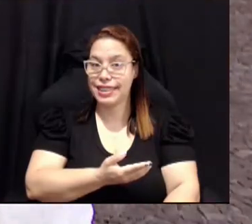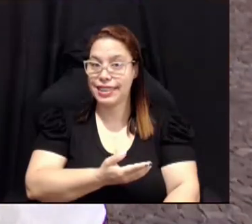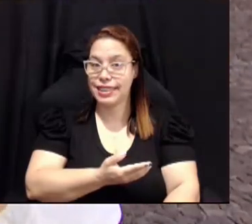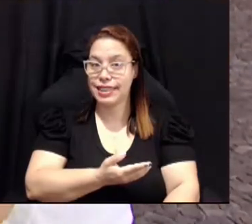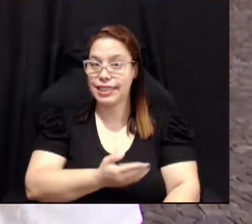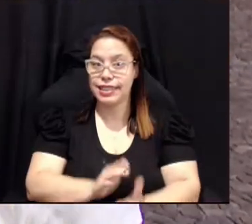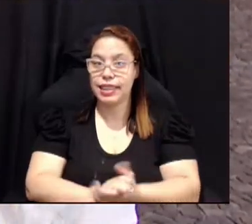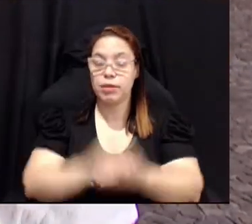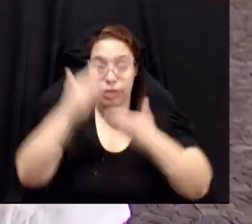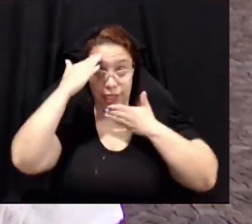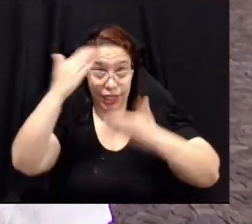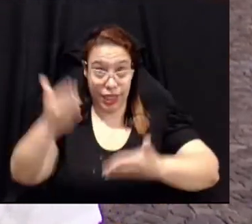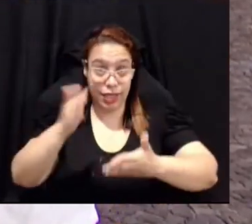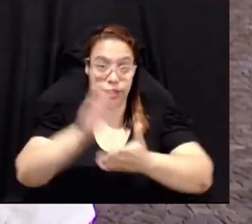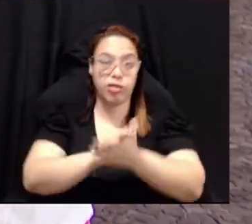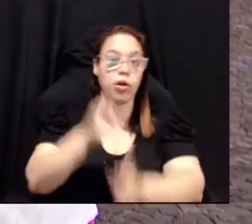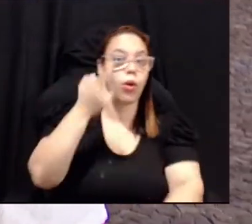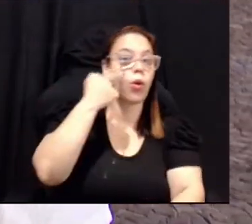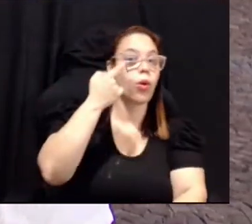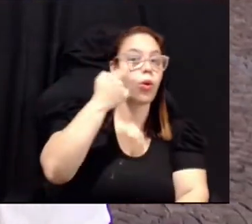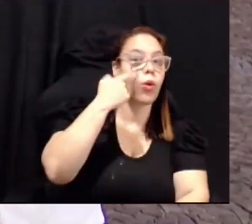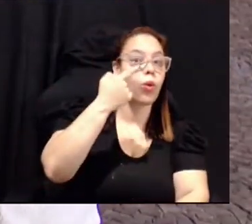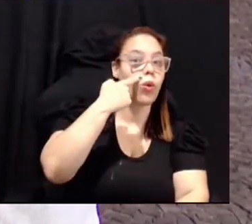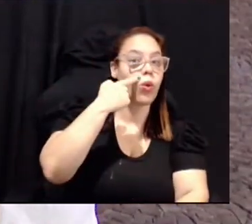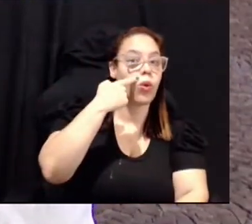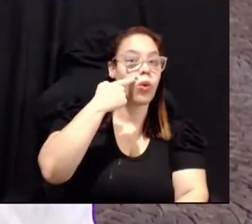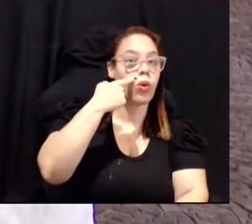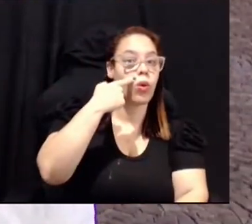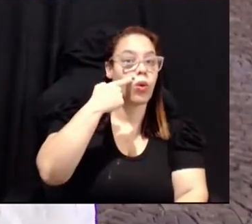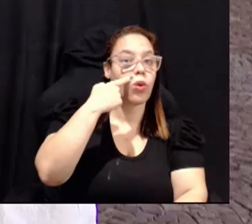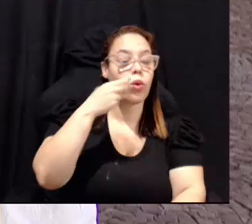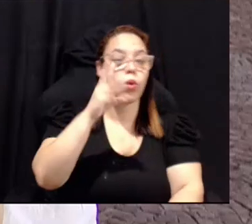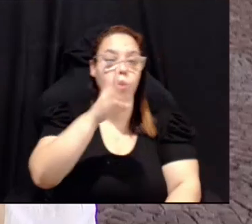Obrigada. Olha, então a gente vai reforçar o site